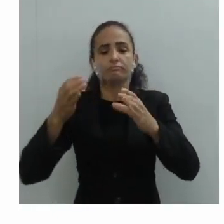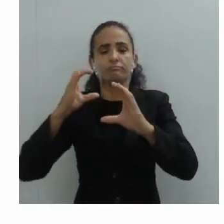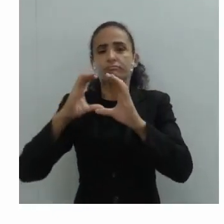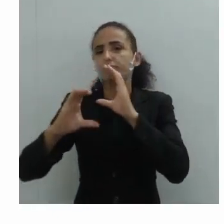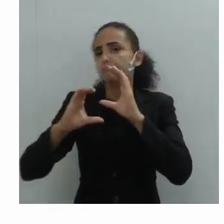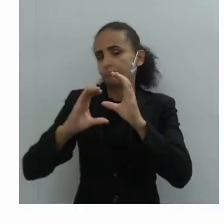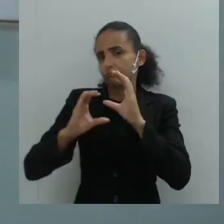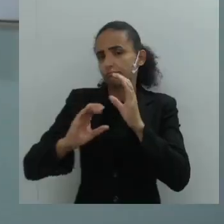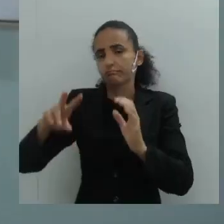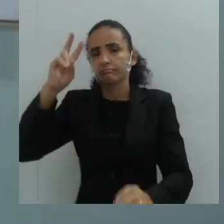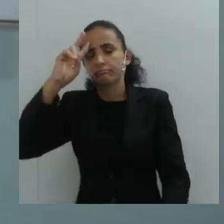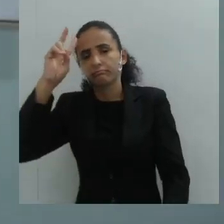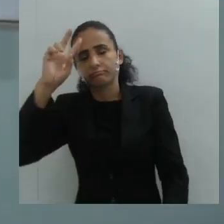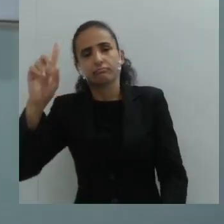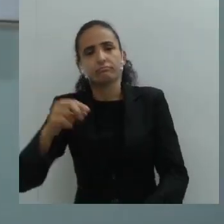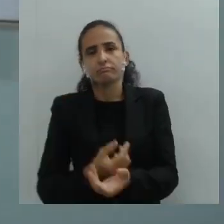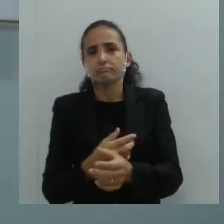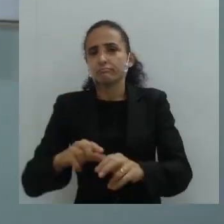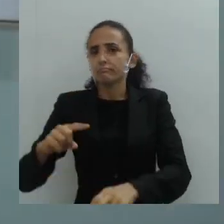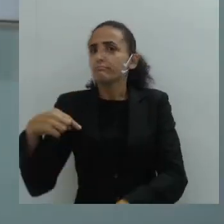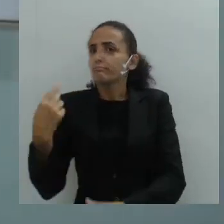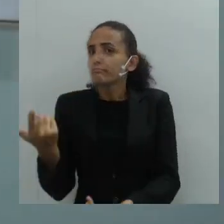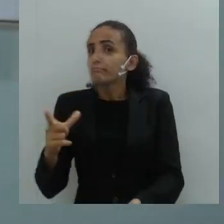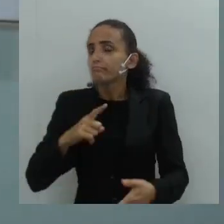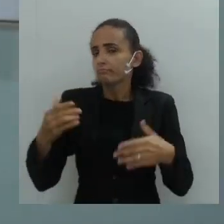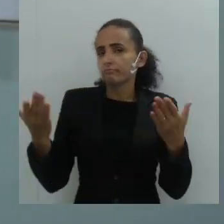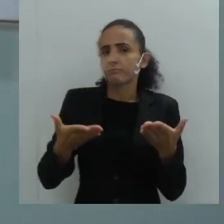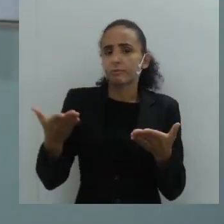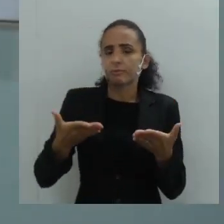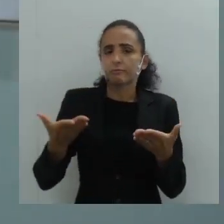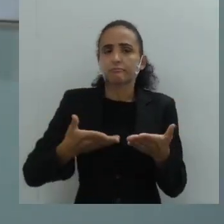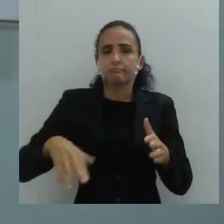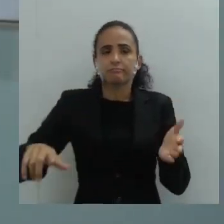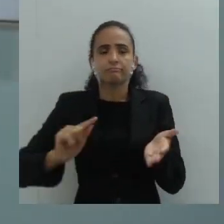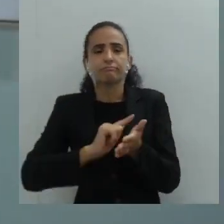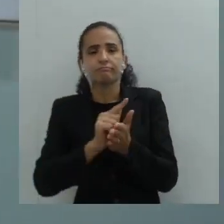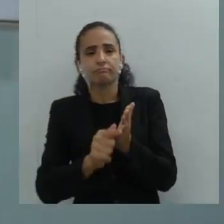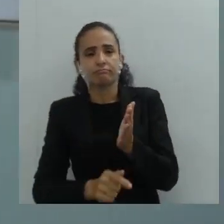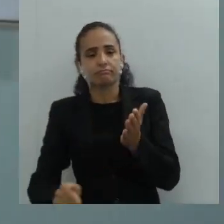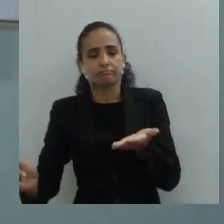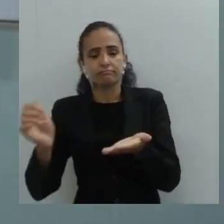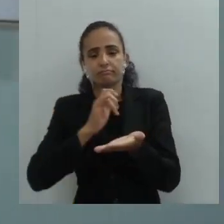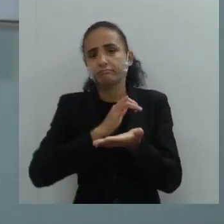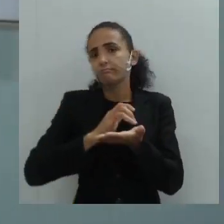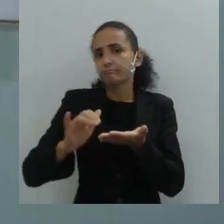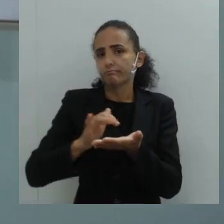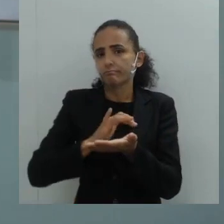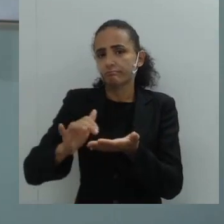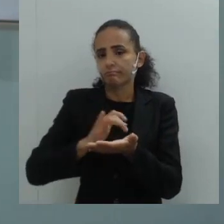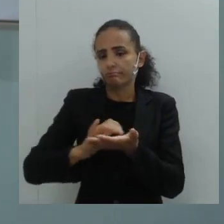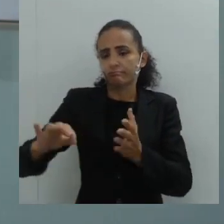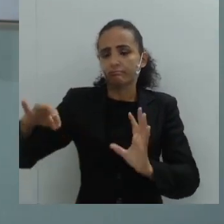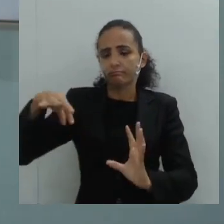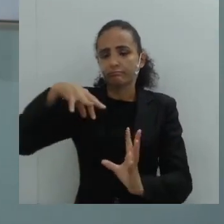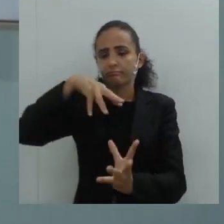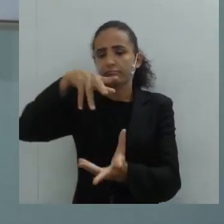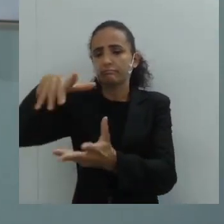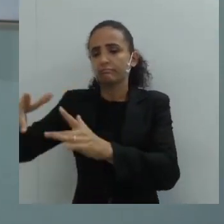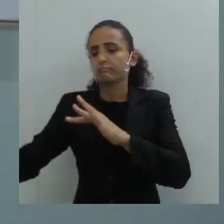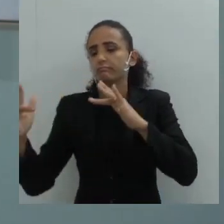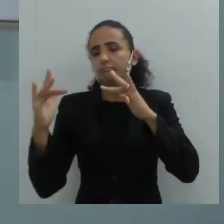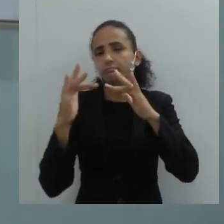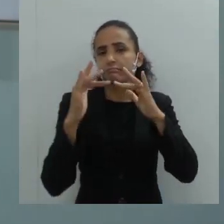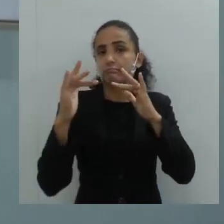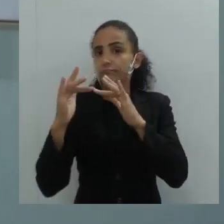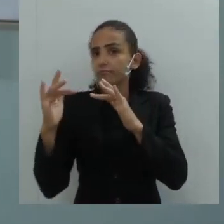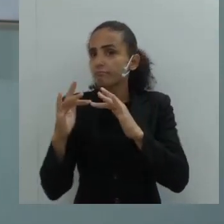sempre que hoje nós temos uma gama de gêneros digitais, o mundo conectado. Lembrando